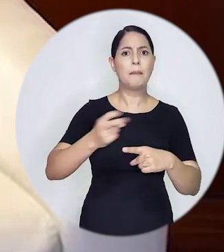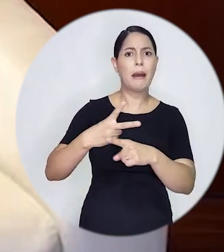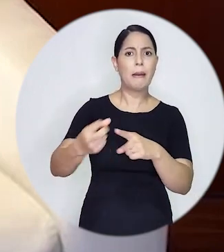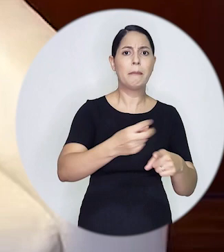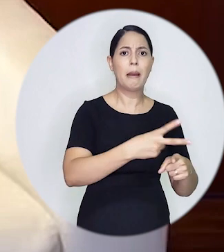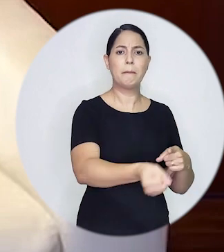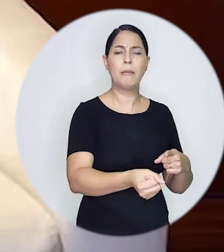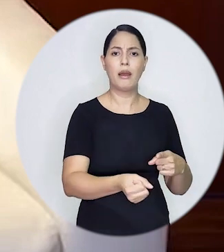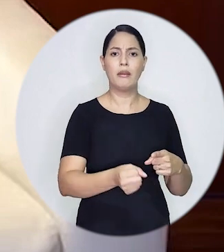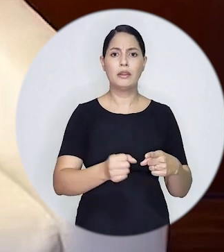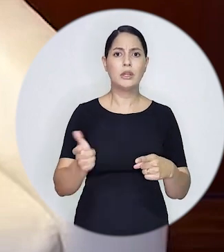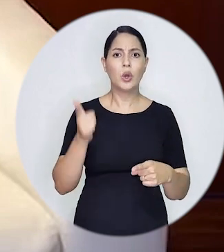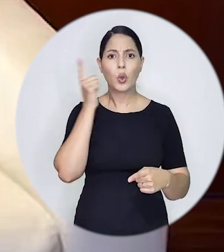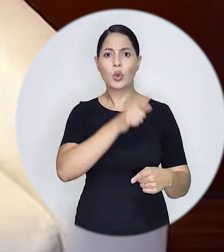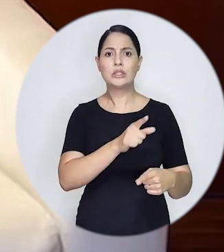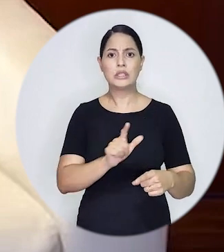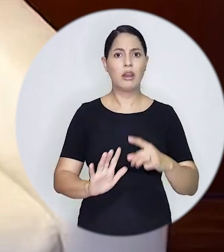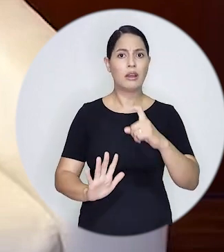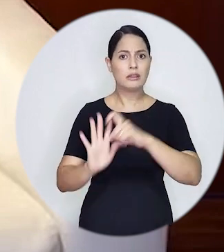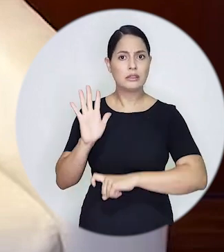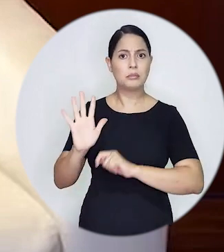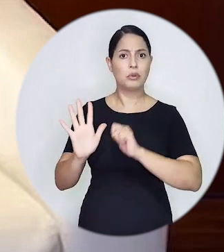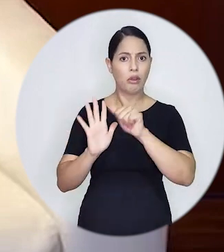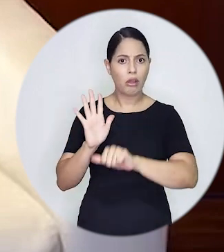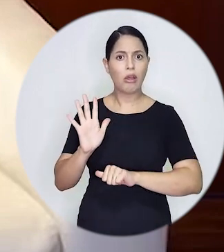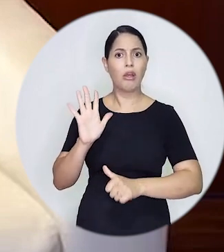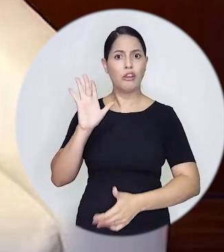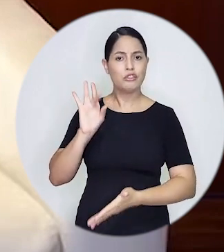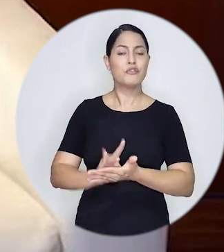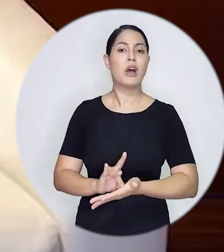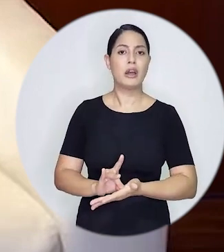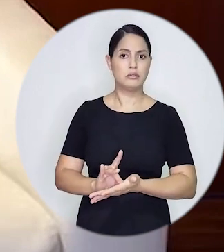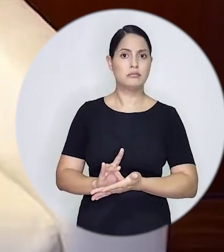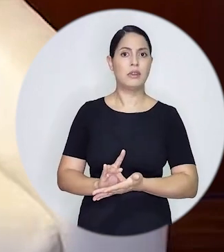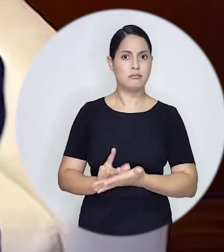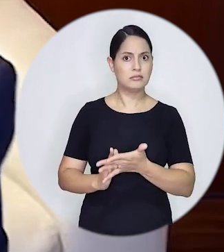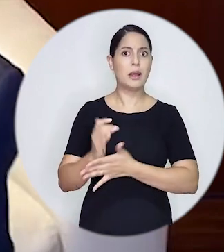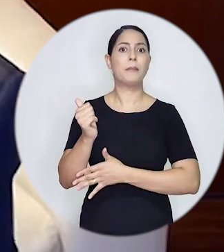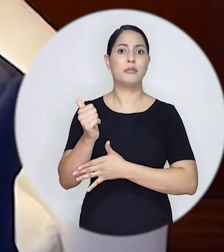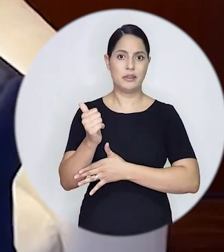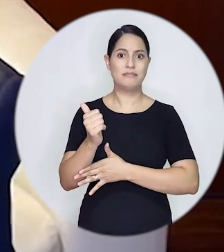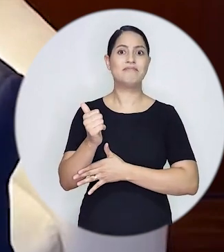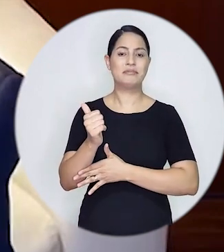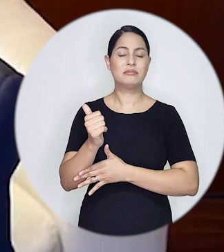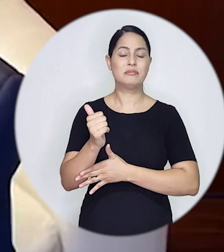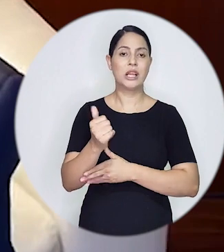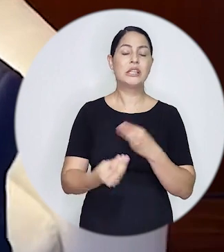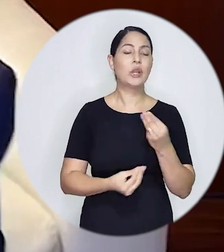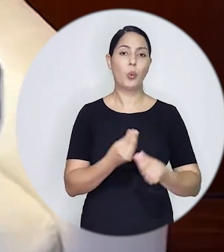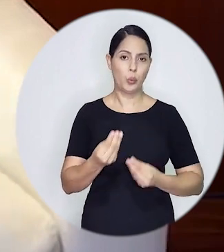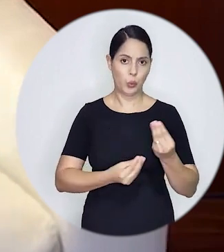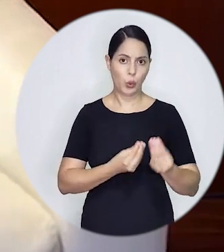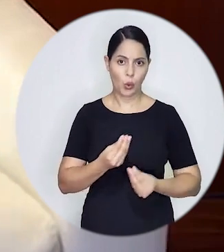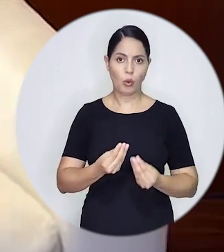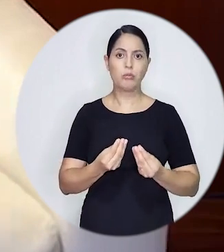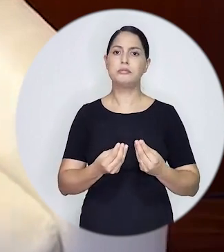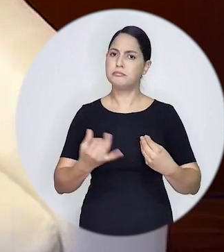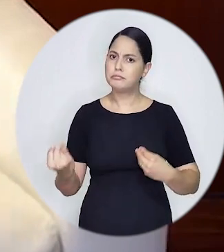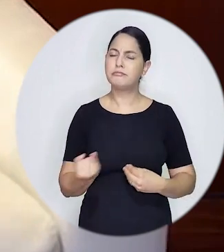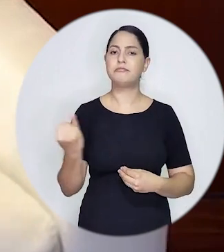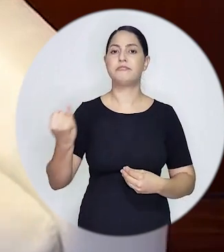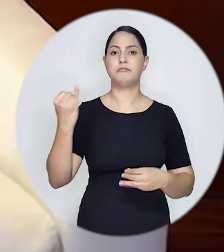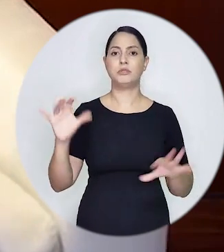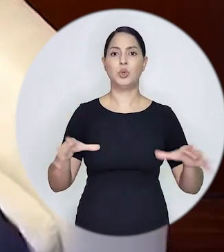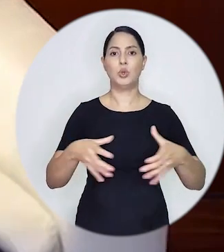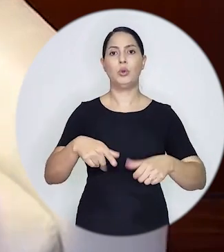aqui ao direito ambiental tributário, usando a nomenclatura que eu aprendi aí com o professor Fiorilo, direito